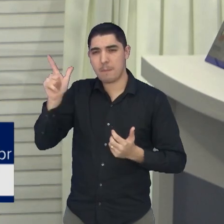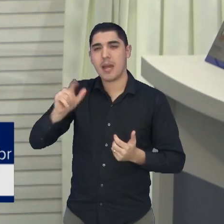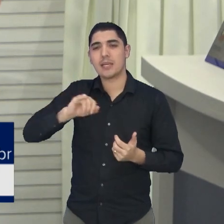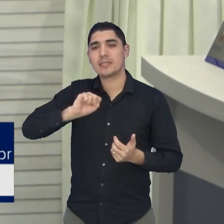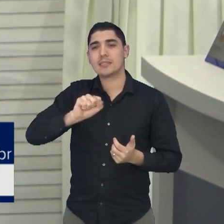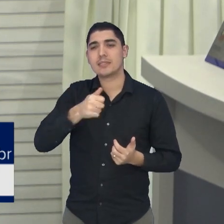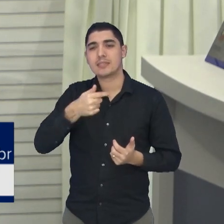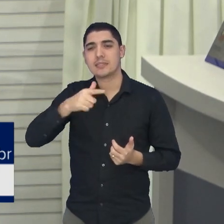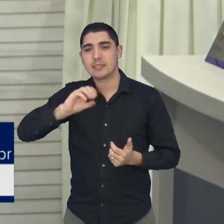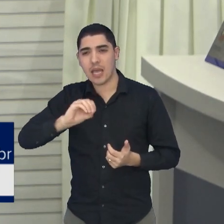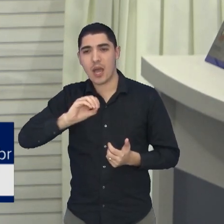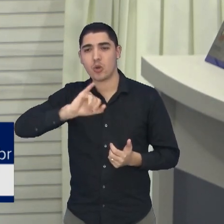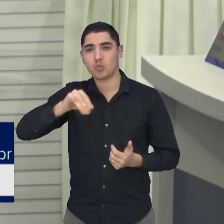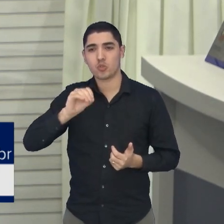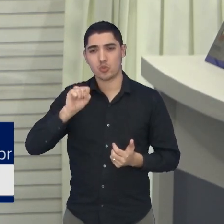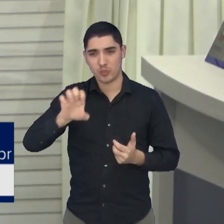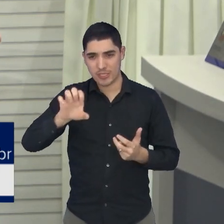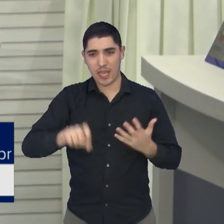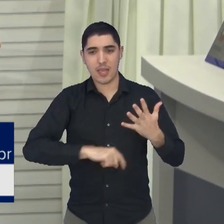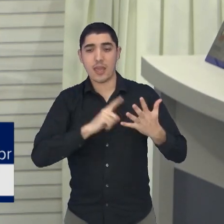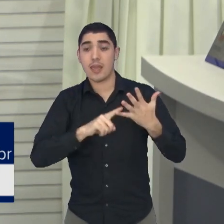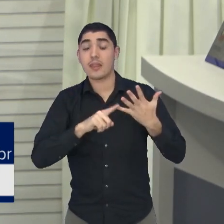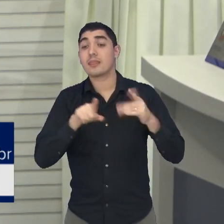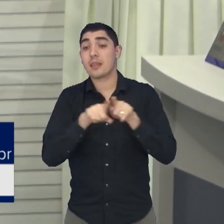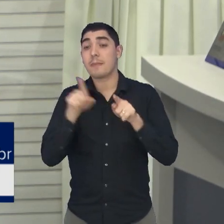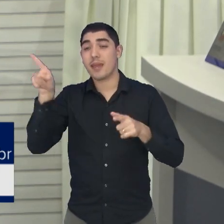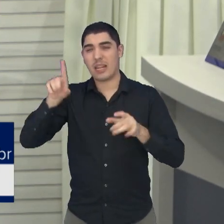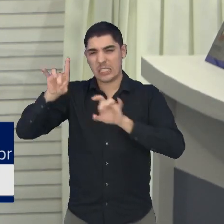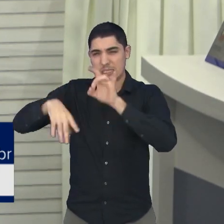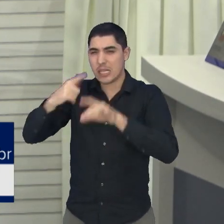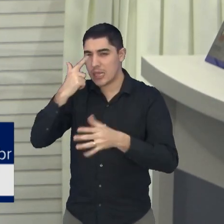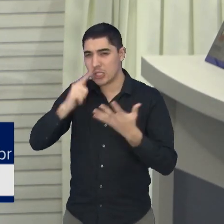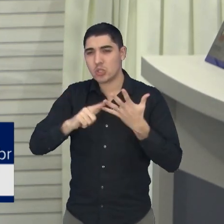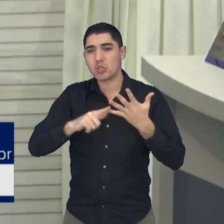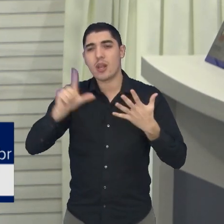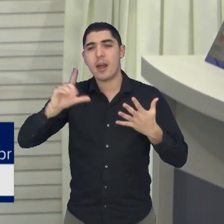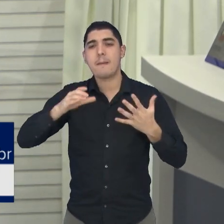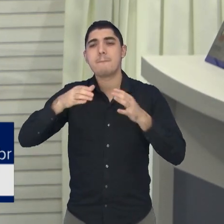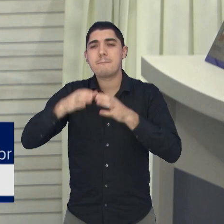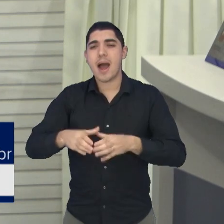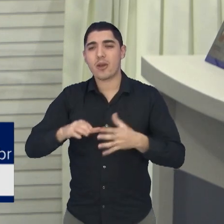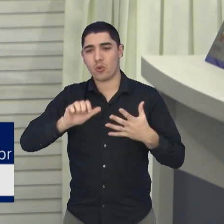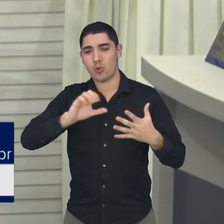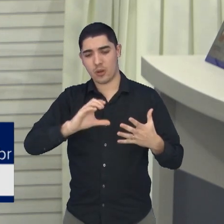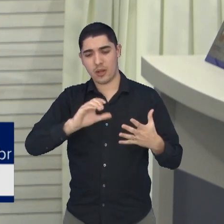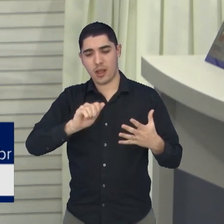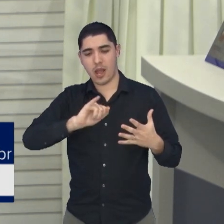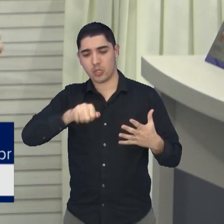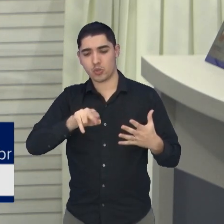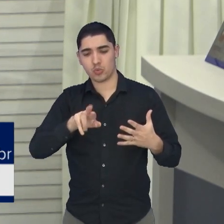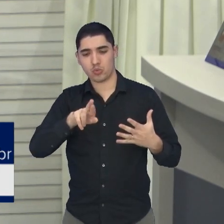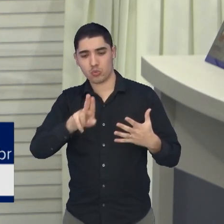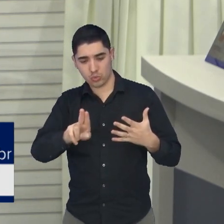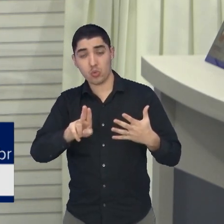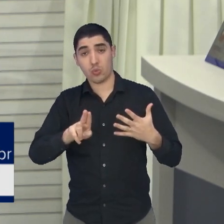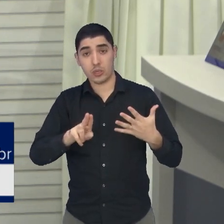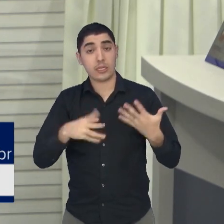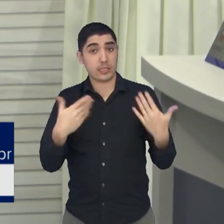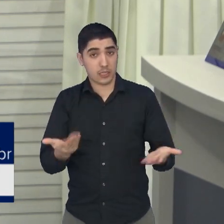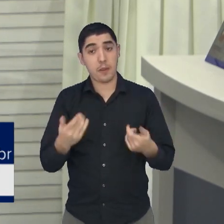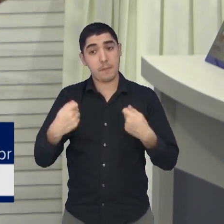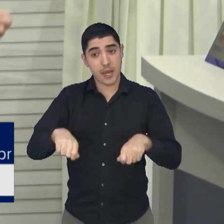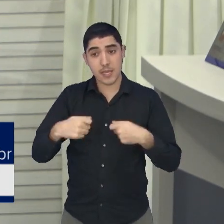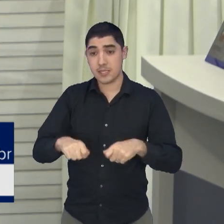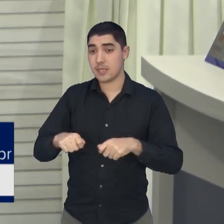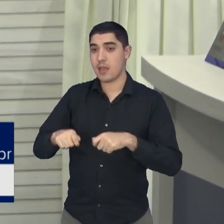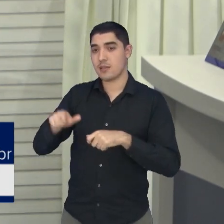nenhum de nós jogamos esse sofá lá. Todos têm deveres, né? O governo tem o seu dever. A população também tem o seu dever de ficar jogando